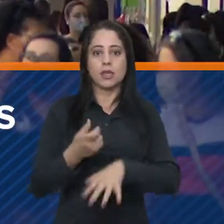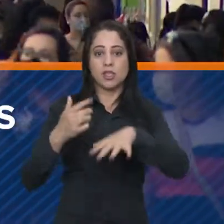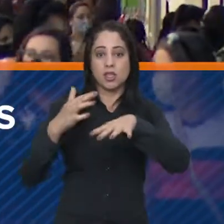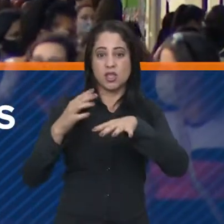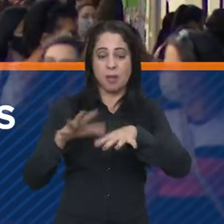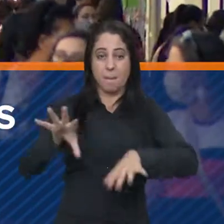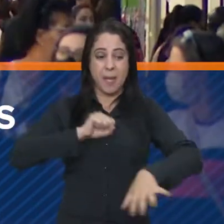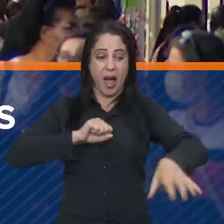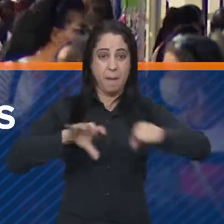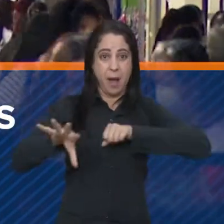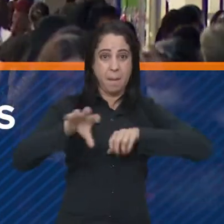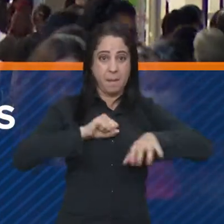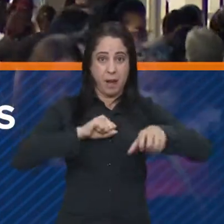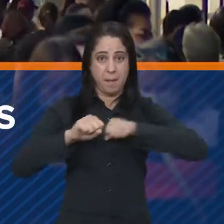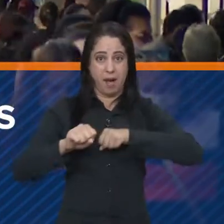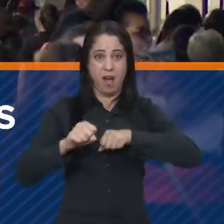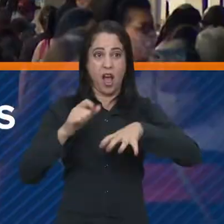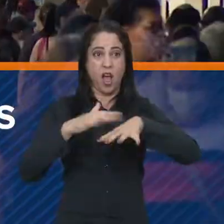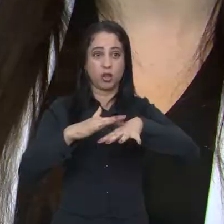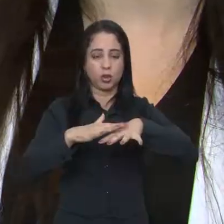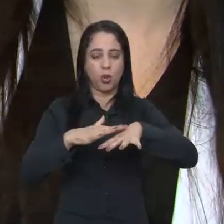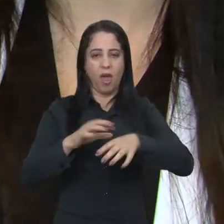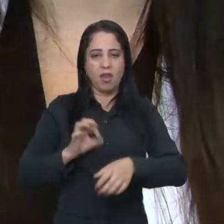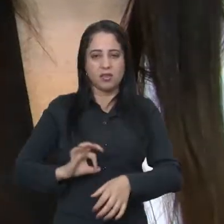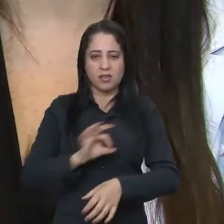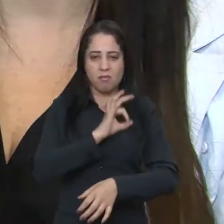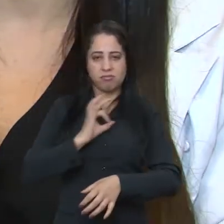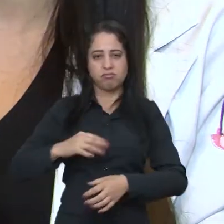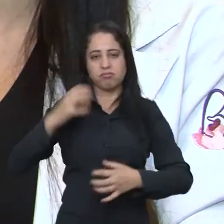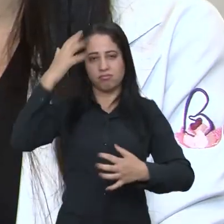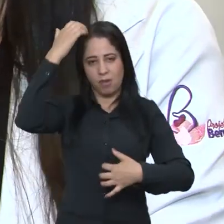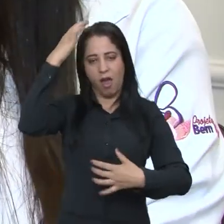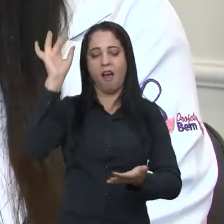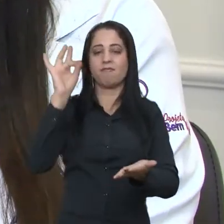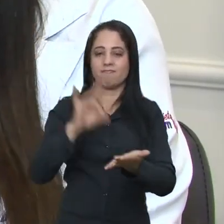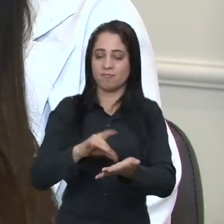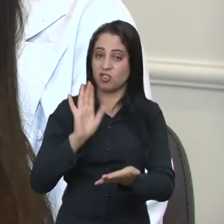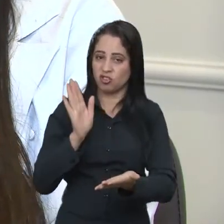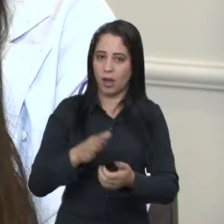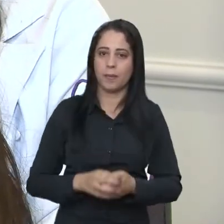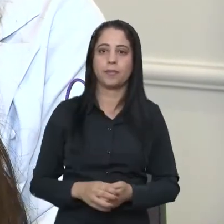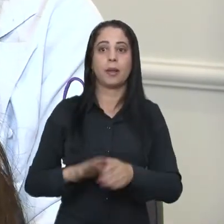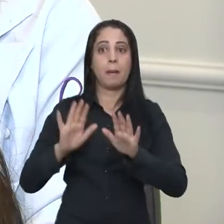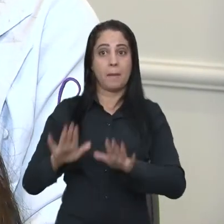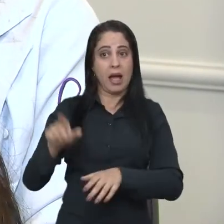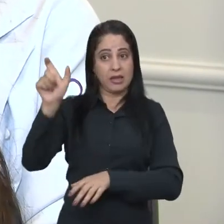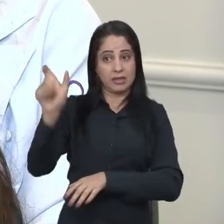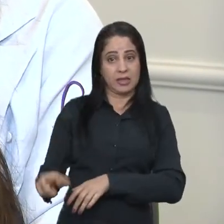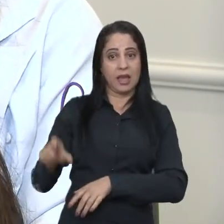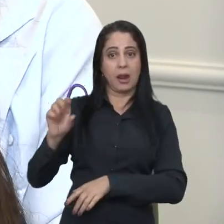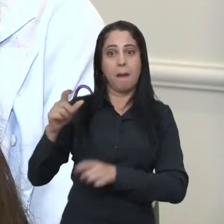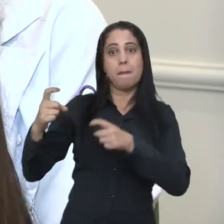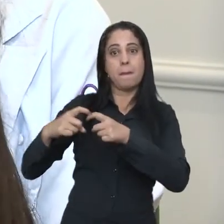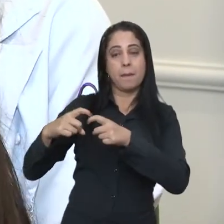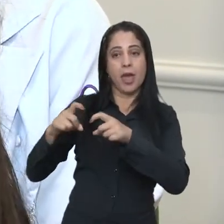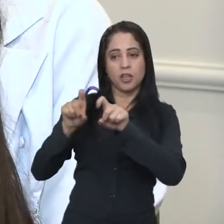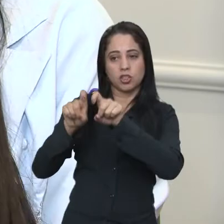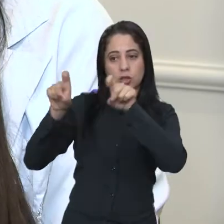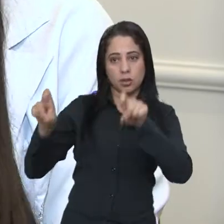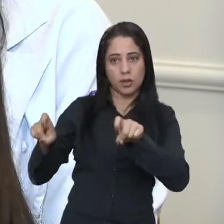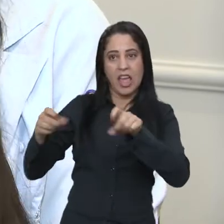varíola dos Macacos foram notificados no município e para evitar a disseminação a ginecologista Janaína Ribeiro